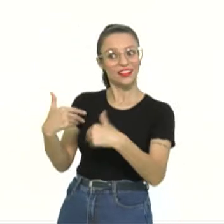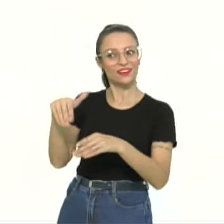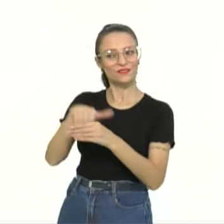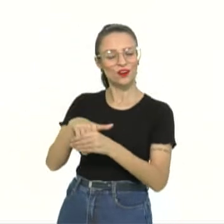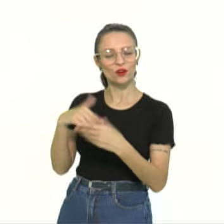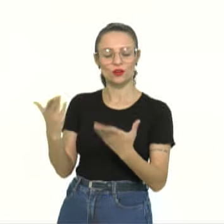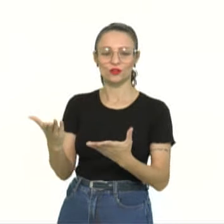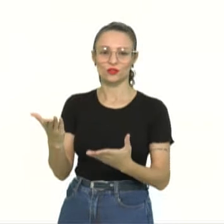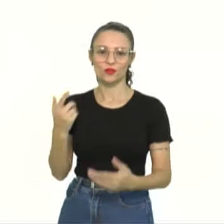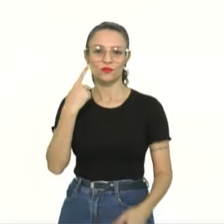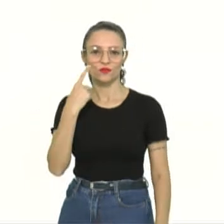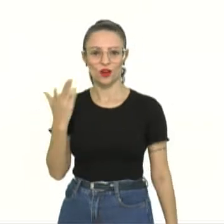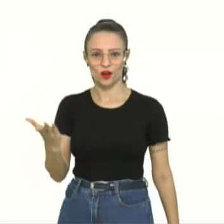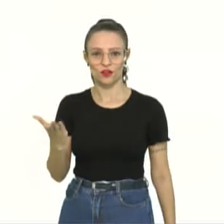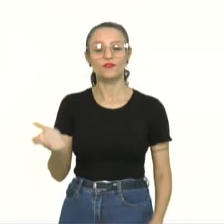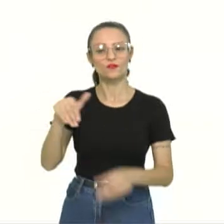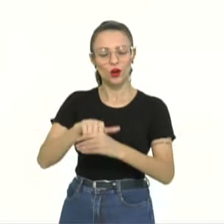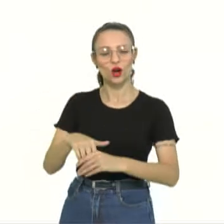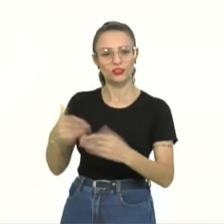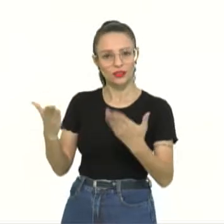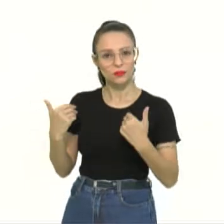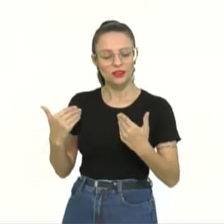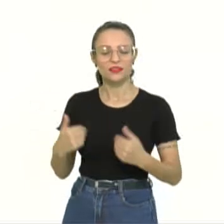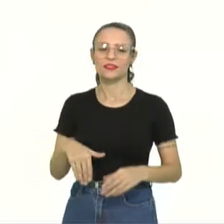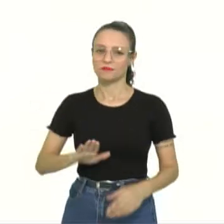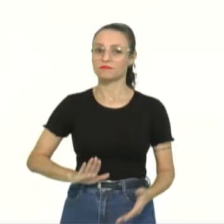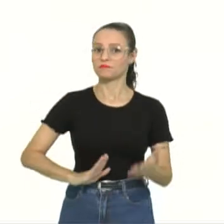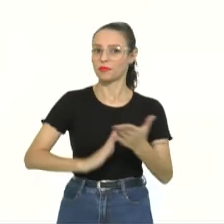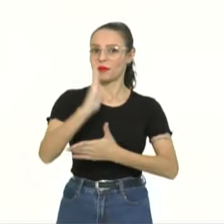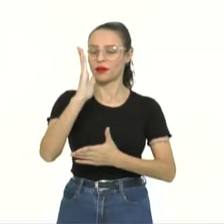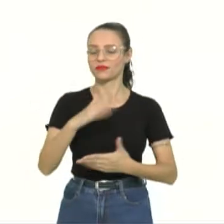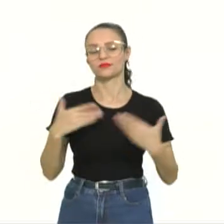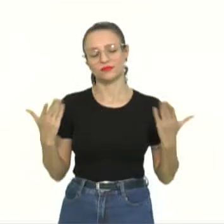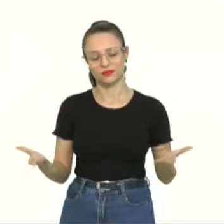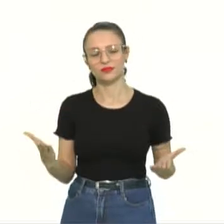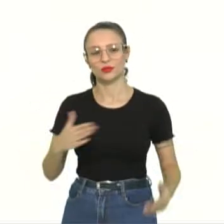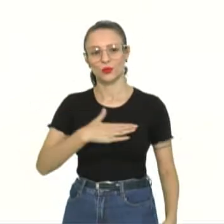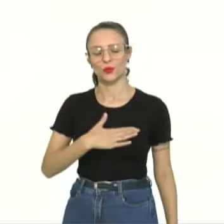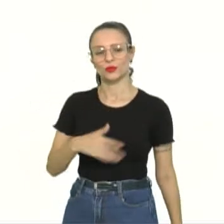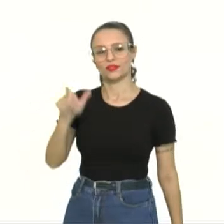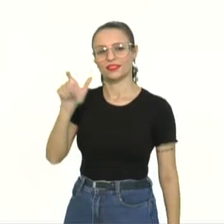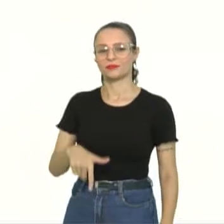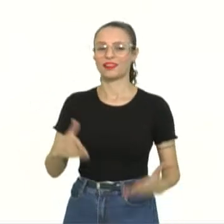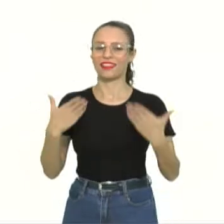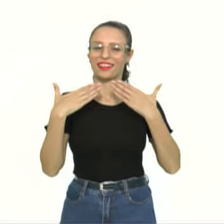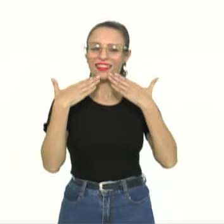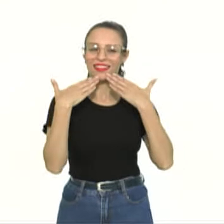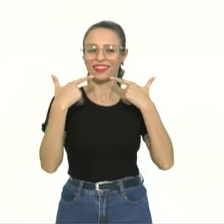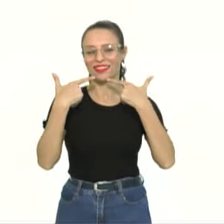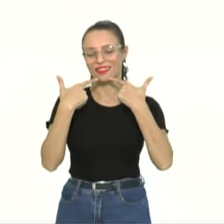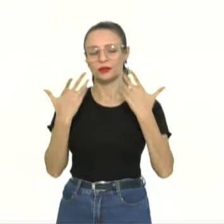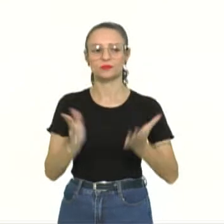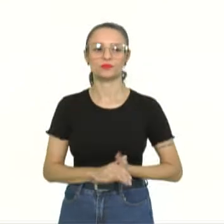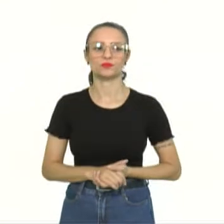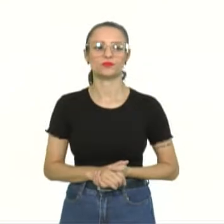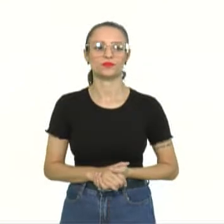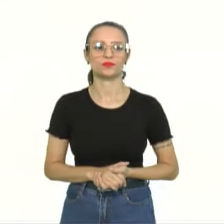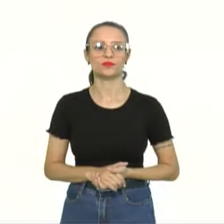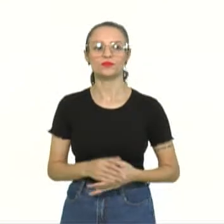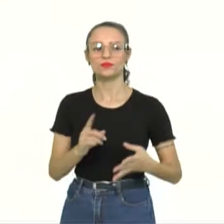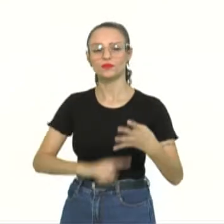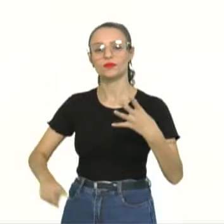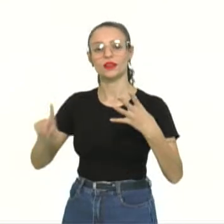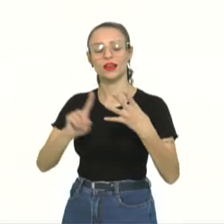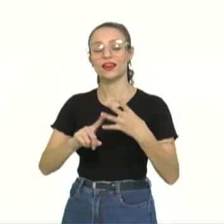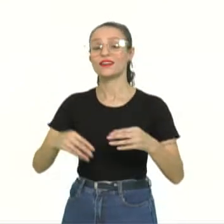uma dentadura para o povo votar e ele zelo né gostar dessa figura e carismática e o frágil sistema